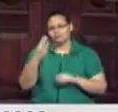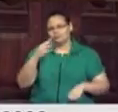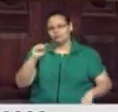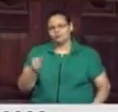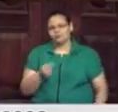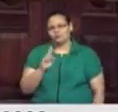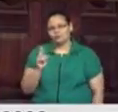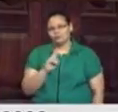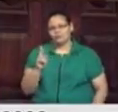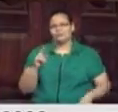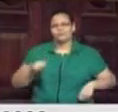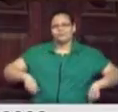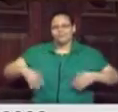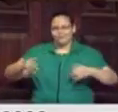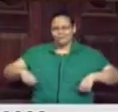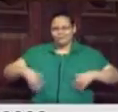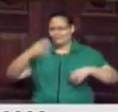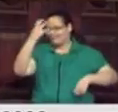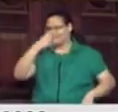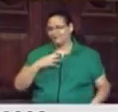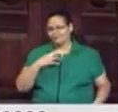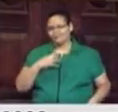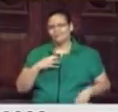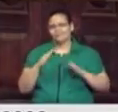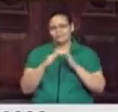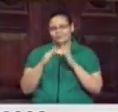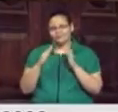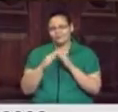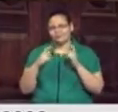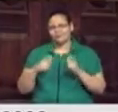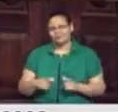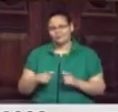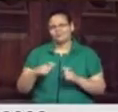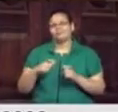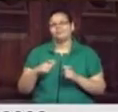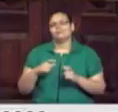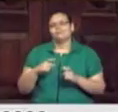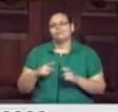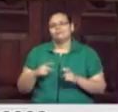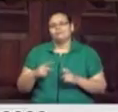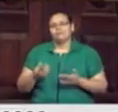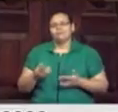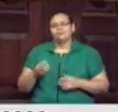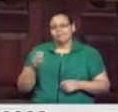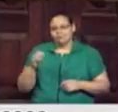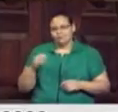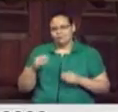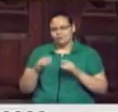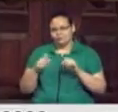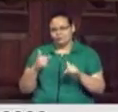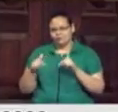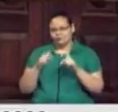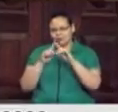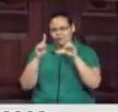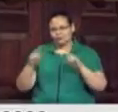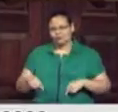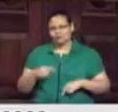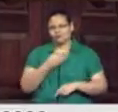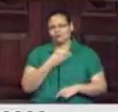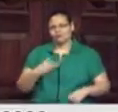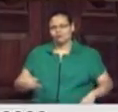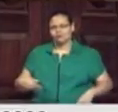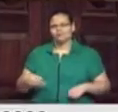3.000, vai prejudicar gravemente moradores da região metropolitana, servidores públicos,